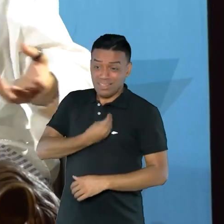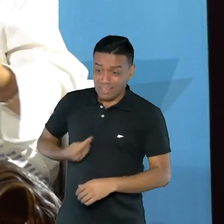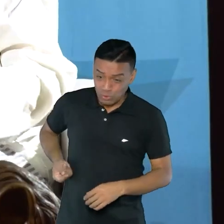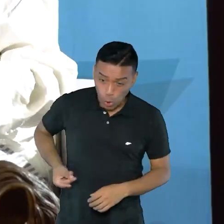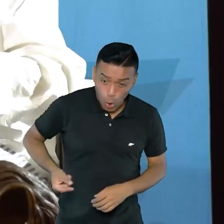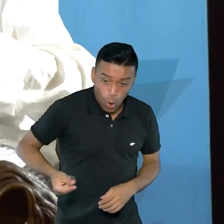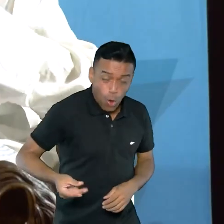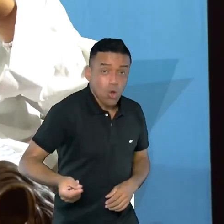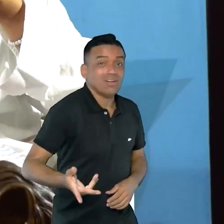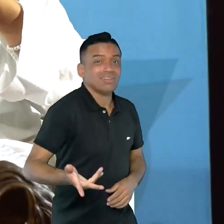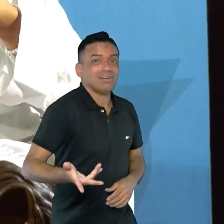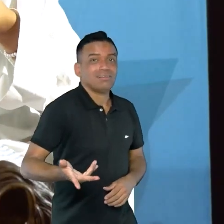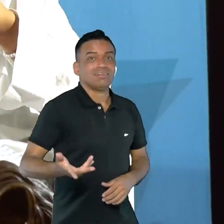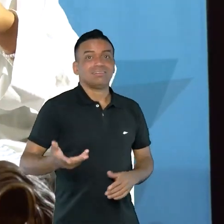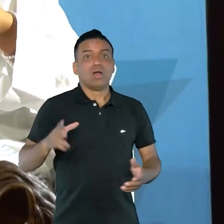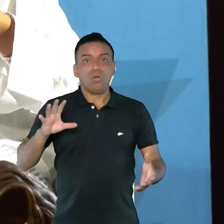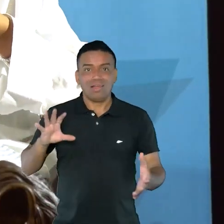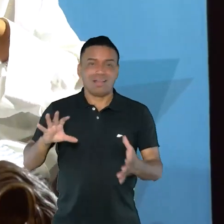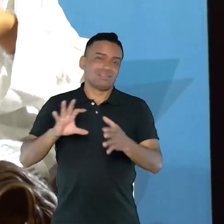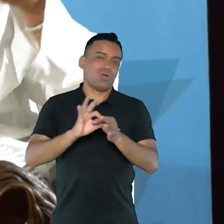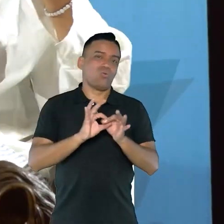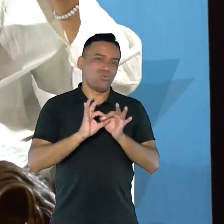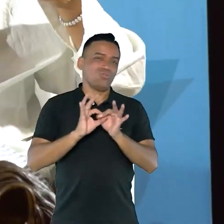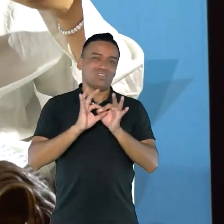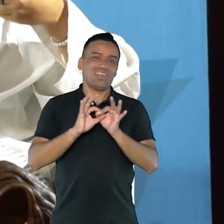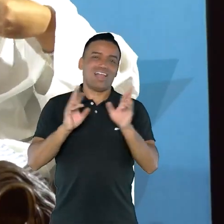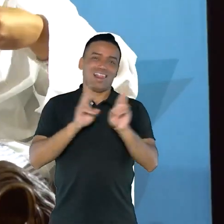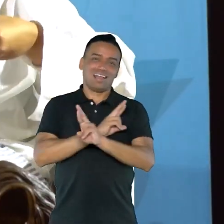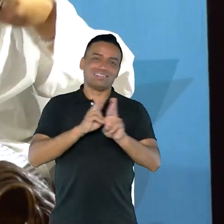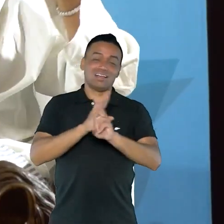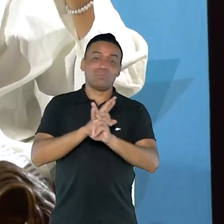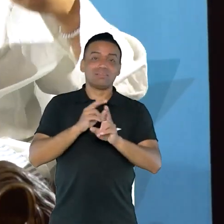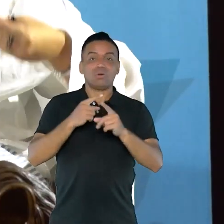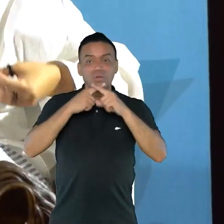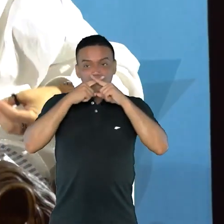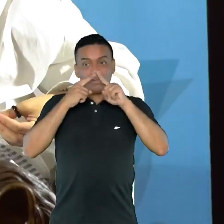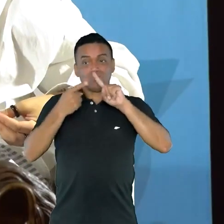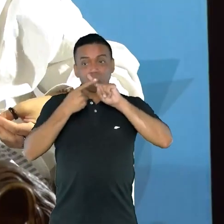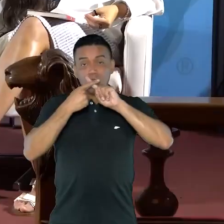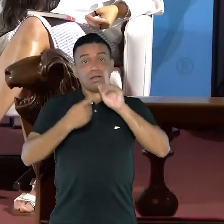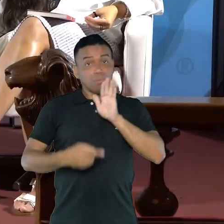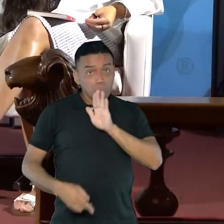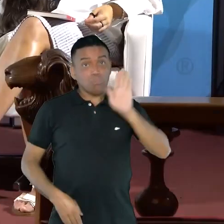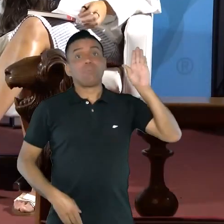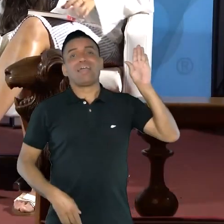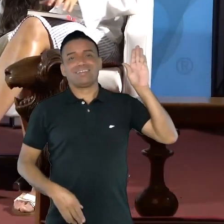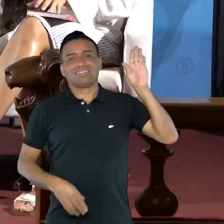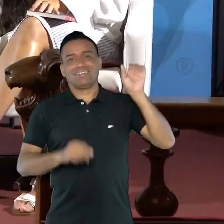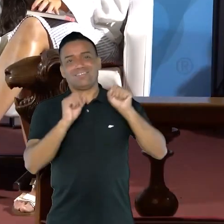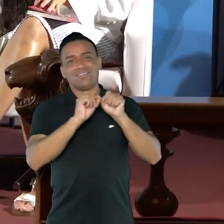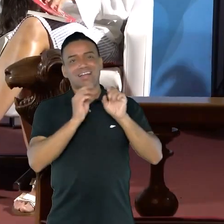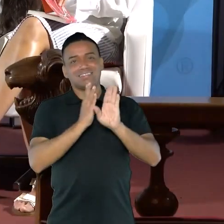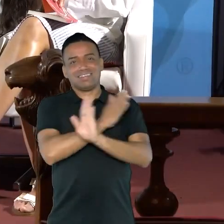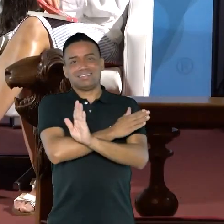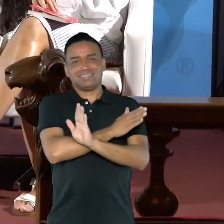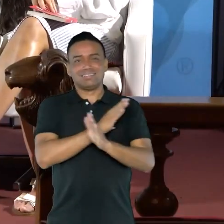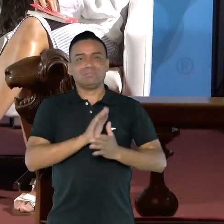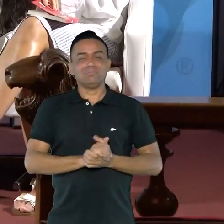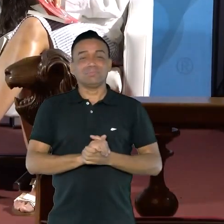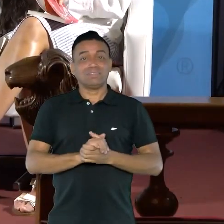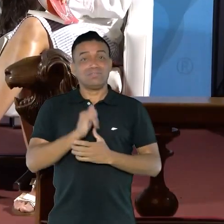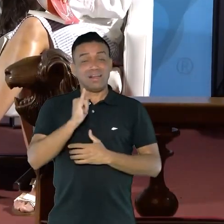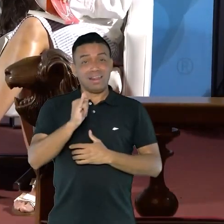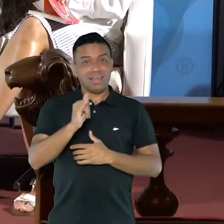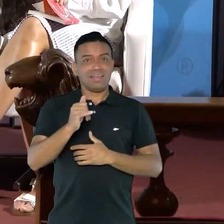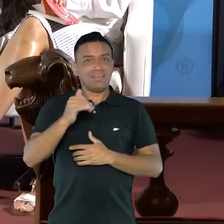pelo movimento daquele vínculo e não por uma promessa antecipada, né, que se faz. E como eu falei do